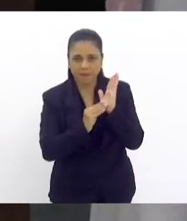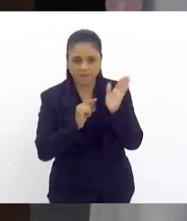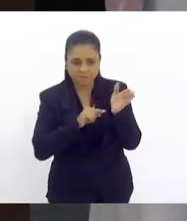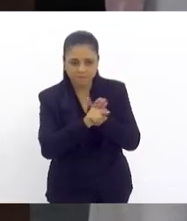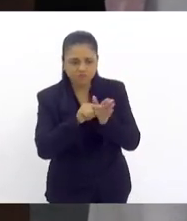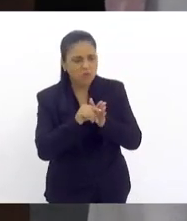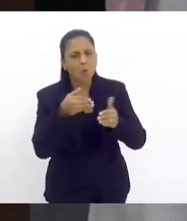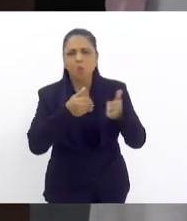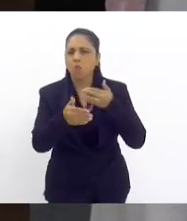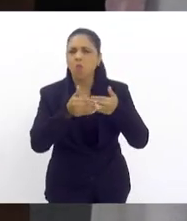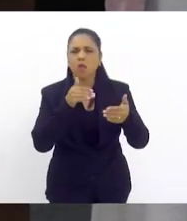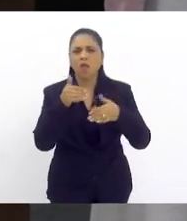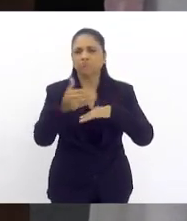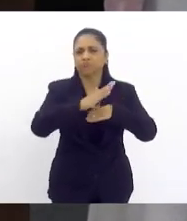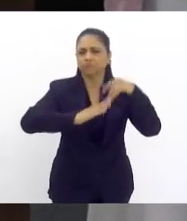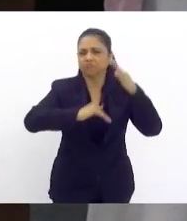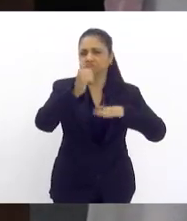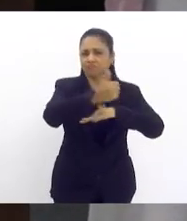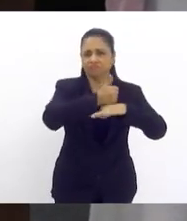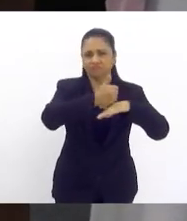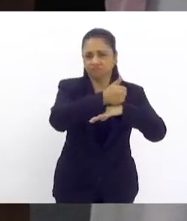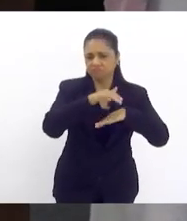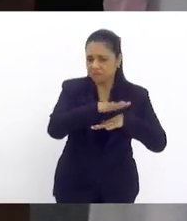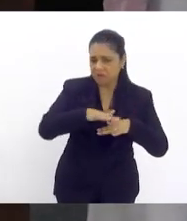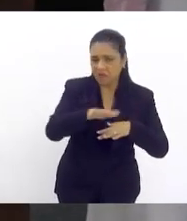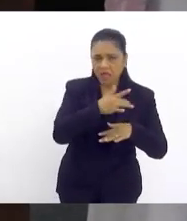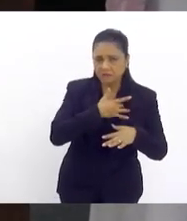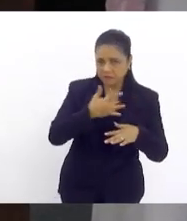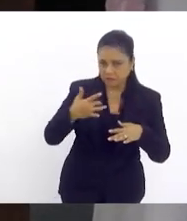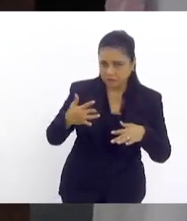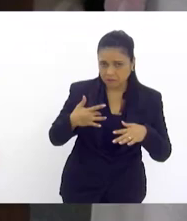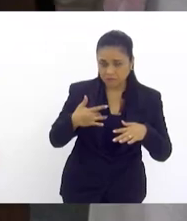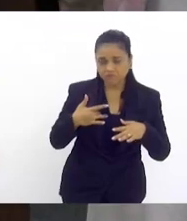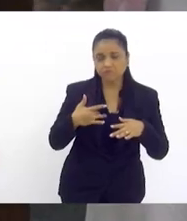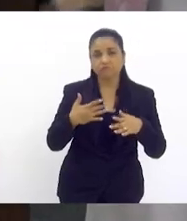área da saúde e que evita que essas crianças,